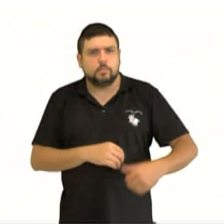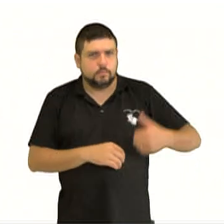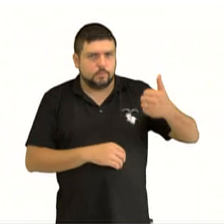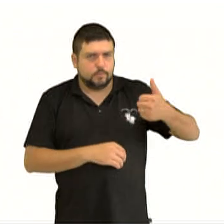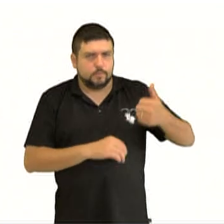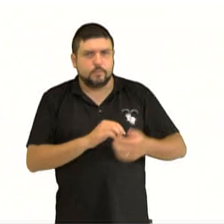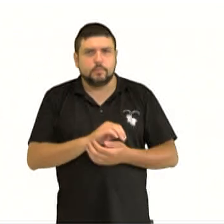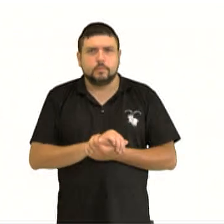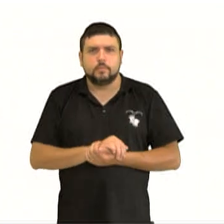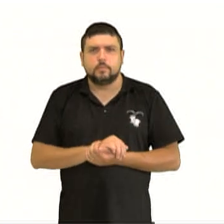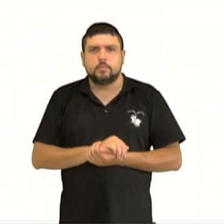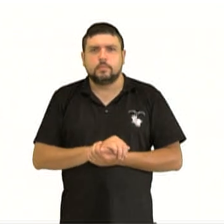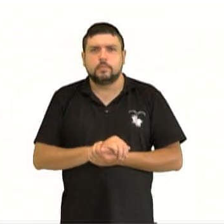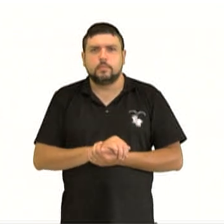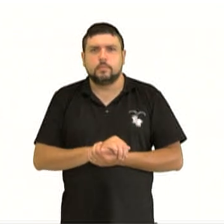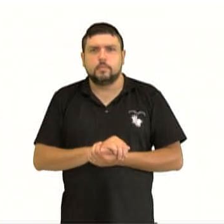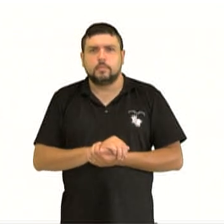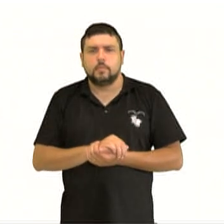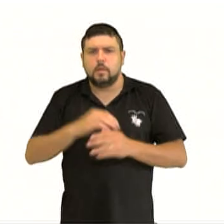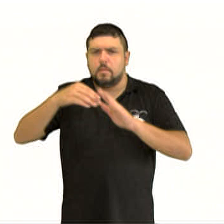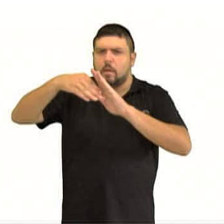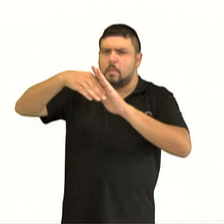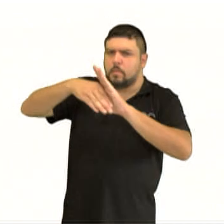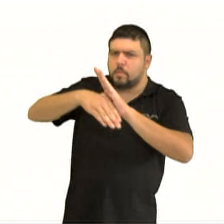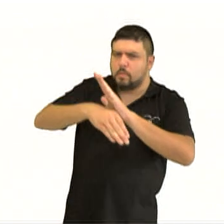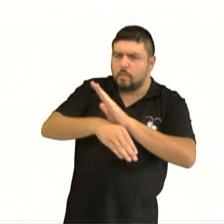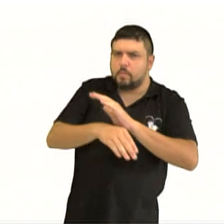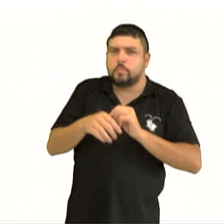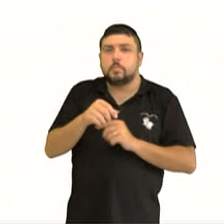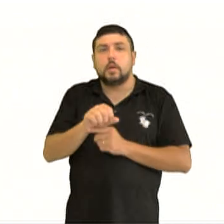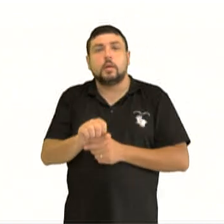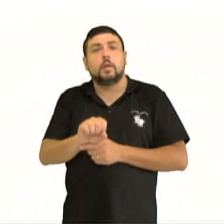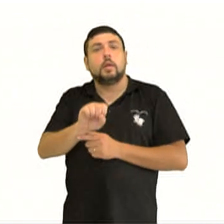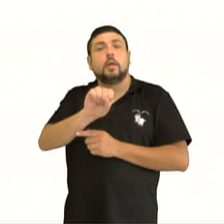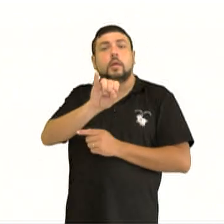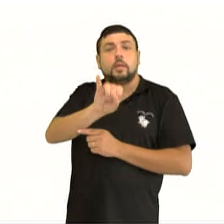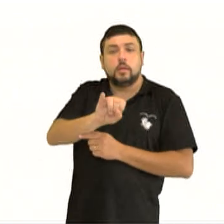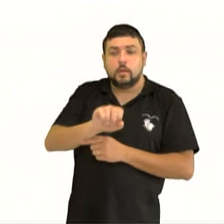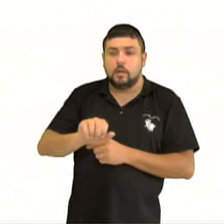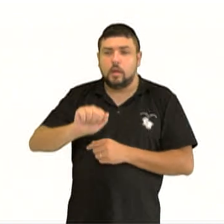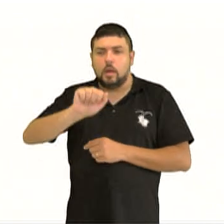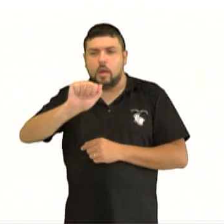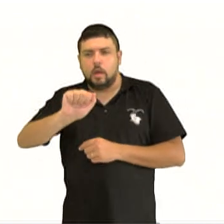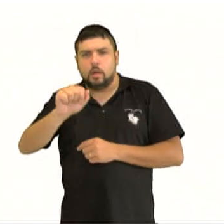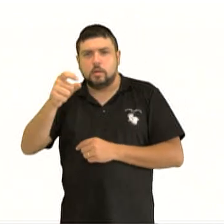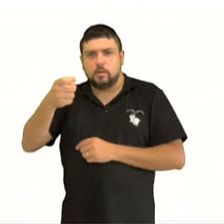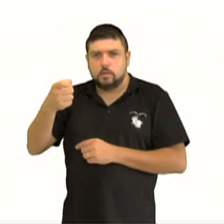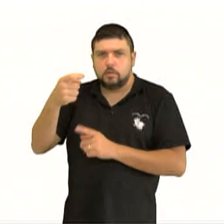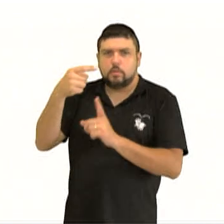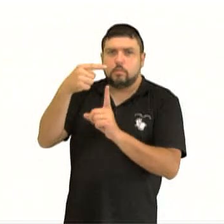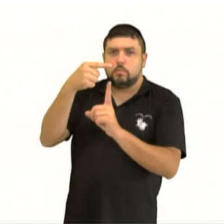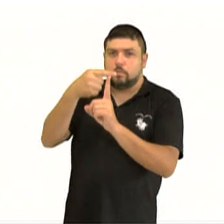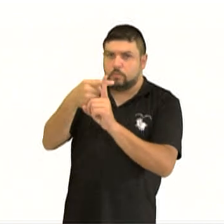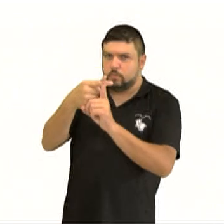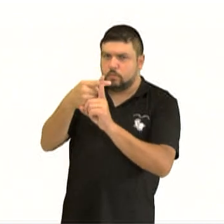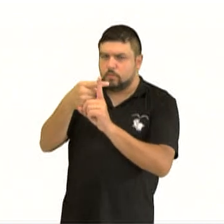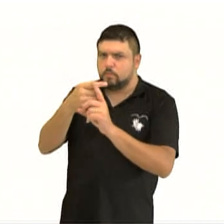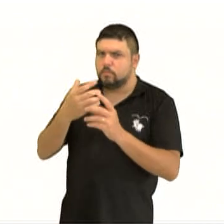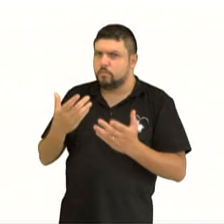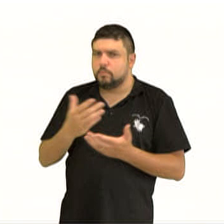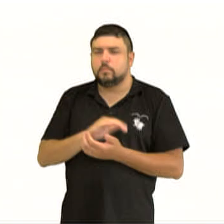a função será sempre decrescente quando o valor do AX é positivo? Presta